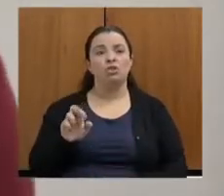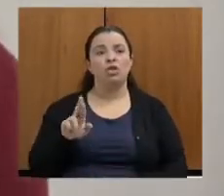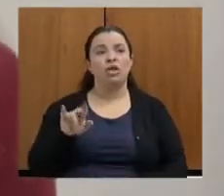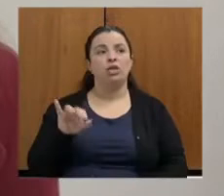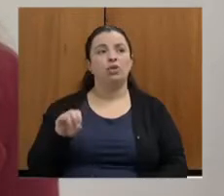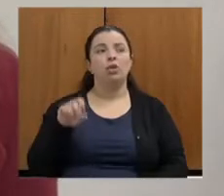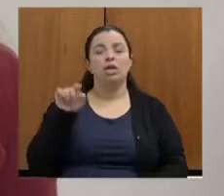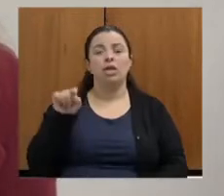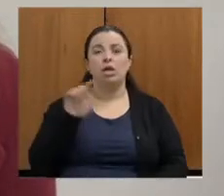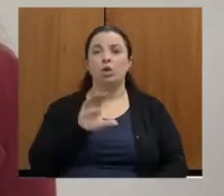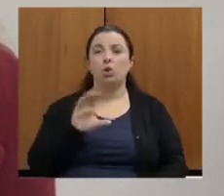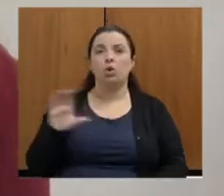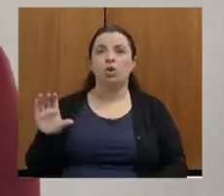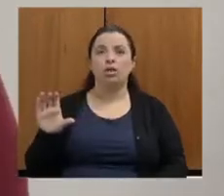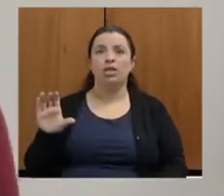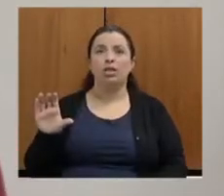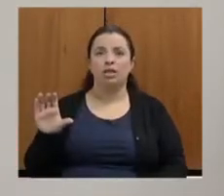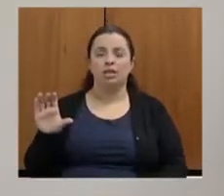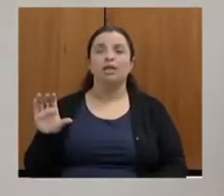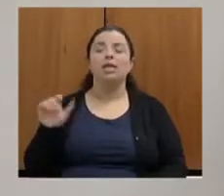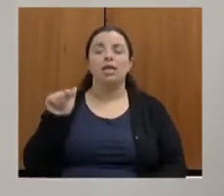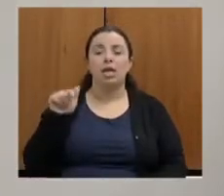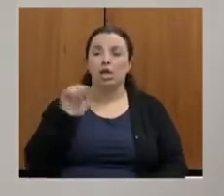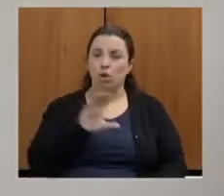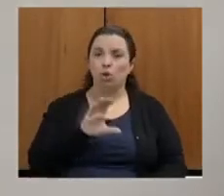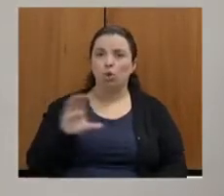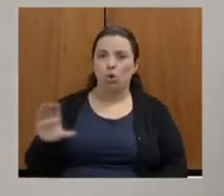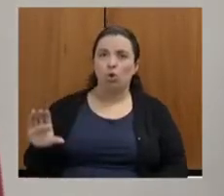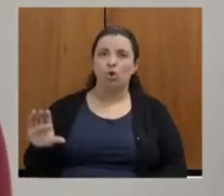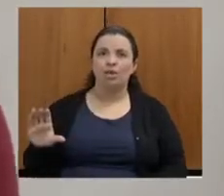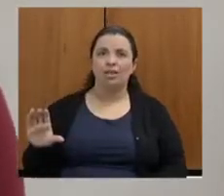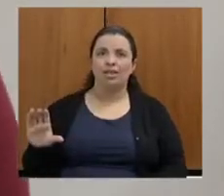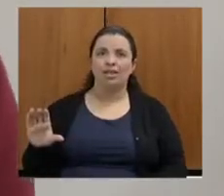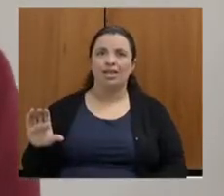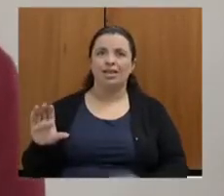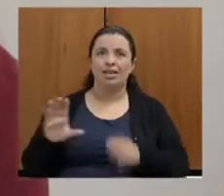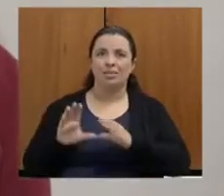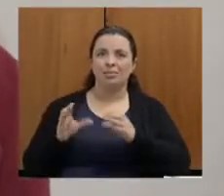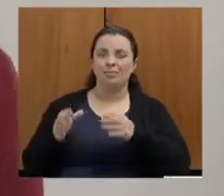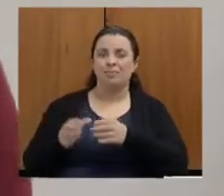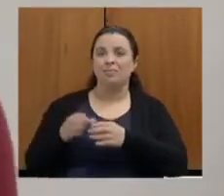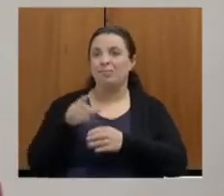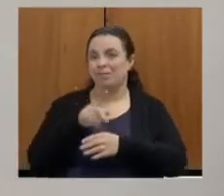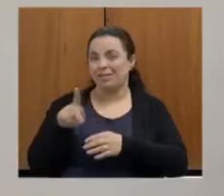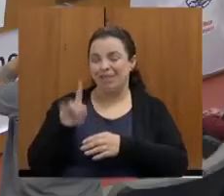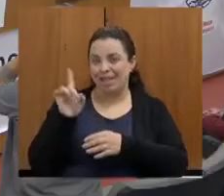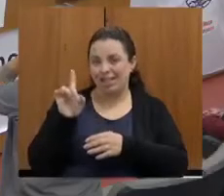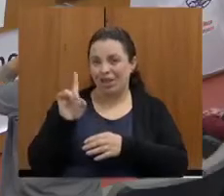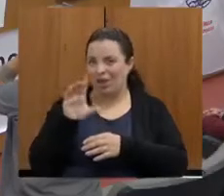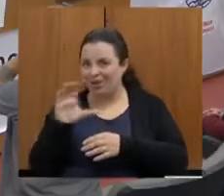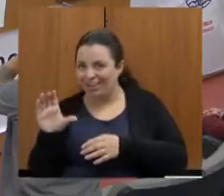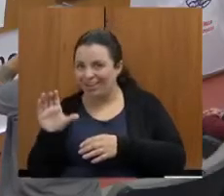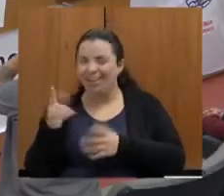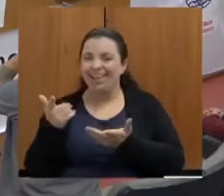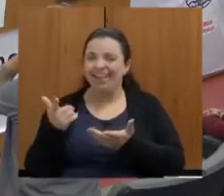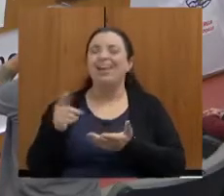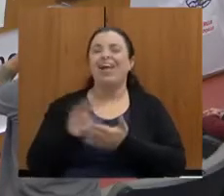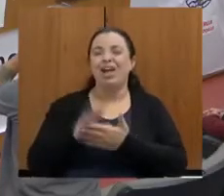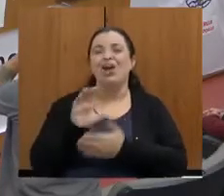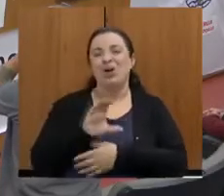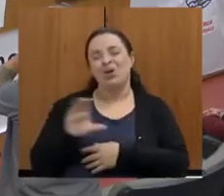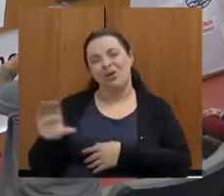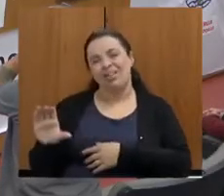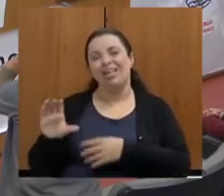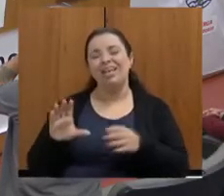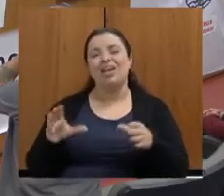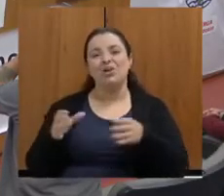Preside o coordenador Deputado coordena é porque parlamento é muito presidencialista por isso que eu perguntei mas coordena